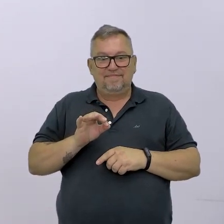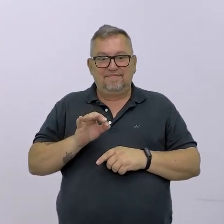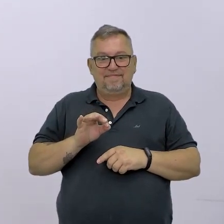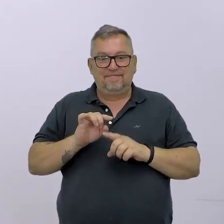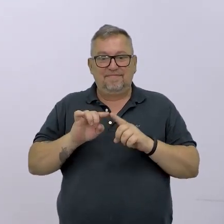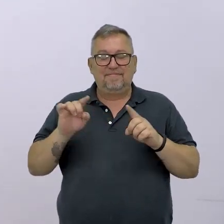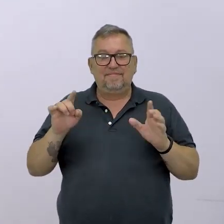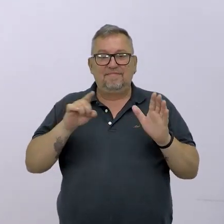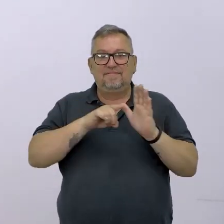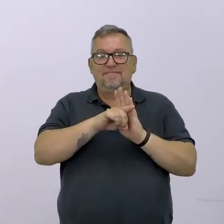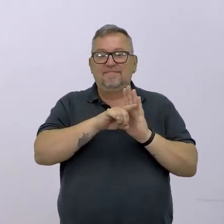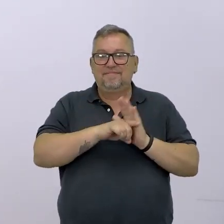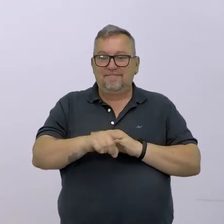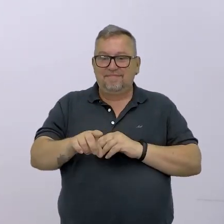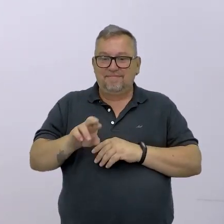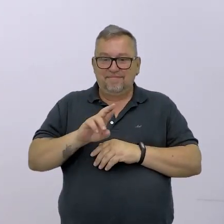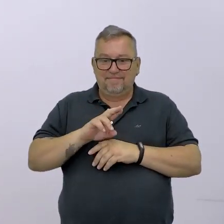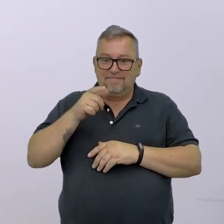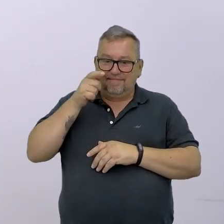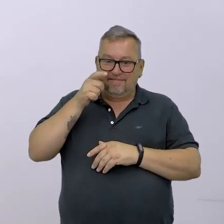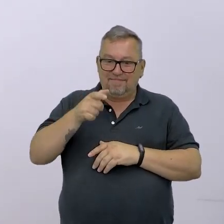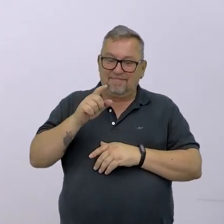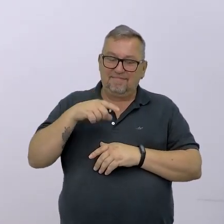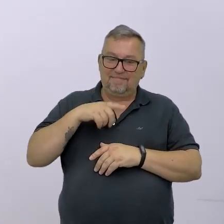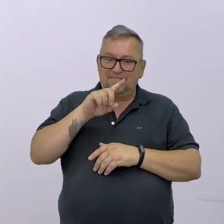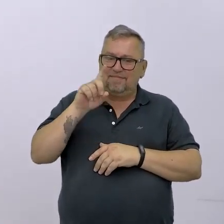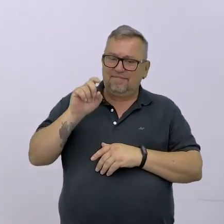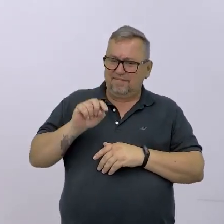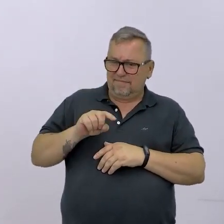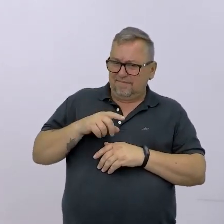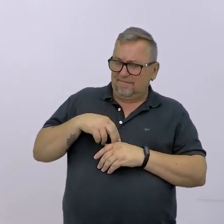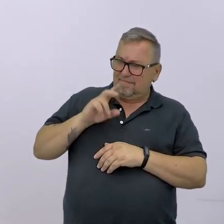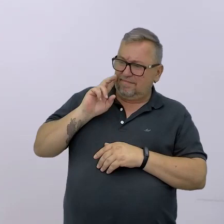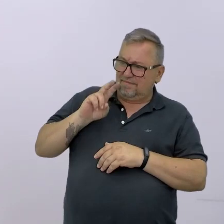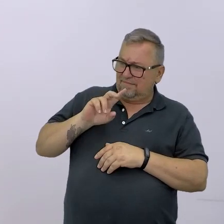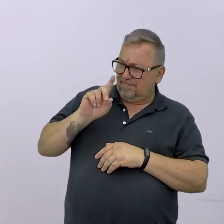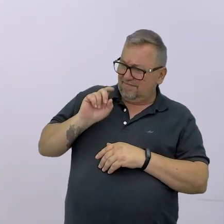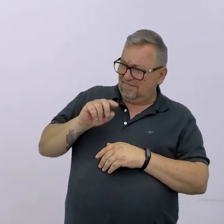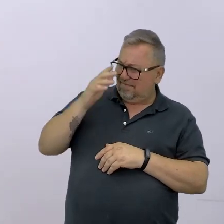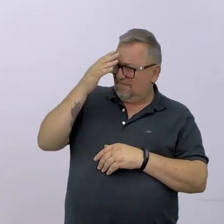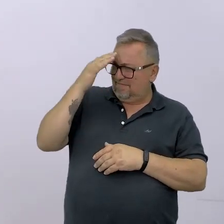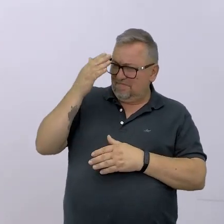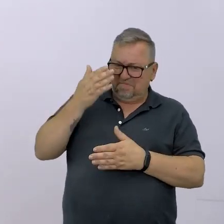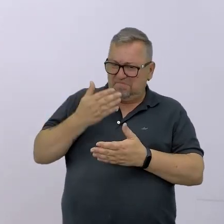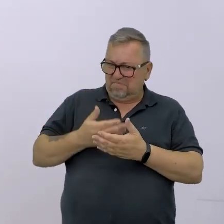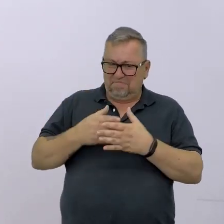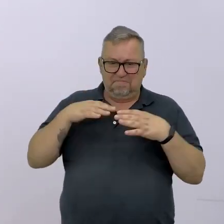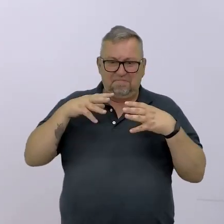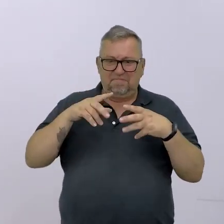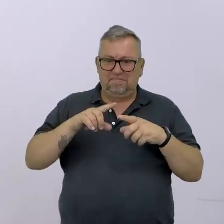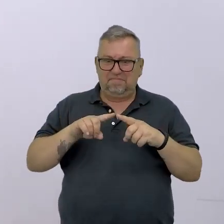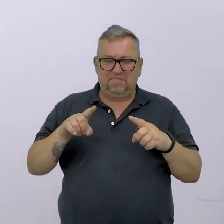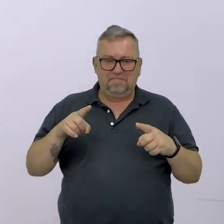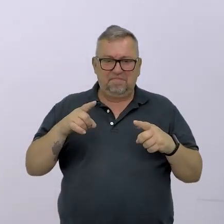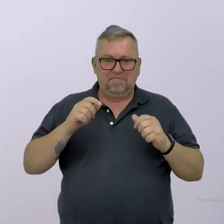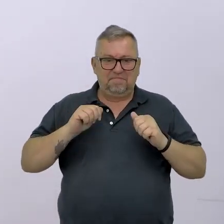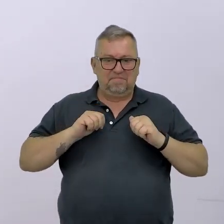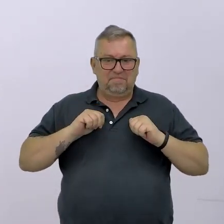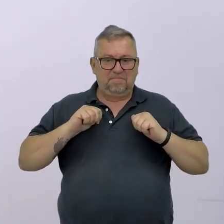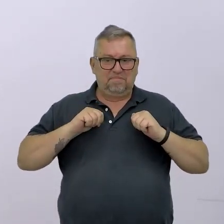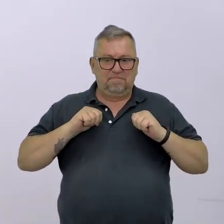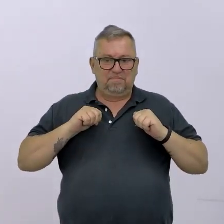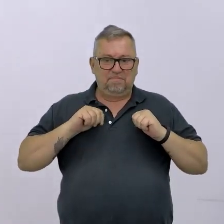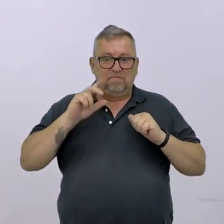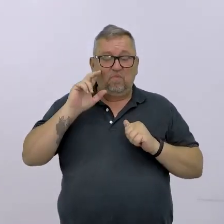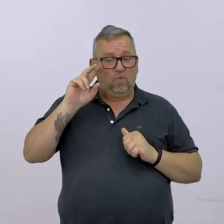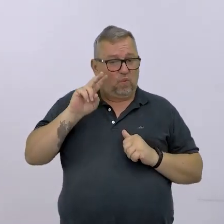esse questionamento, né? Esse olhar que duvida, esse olhar que não acredita passivamente no que